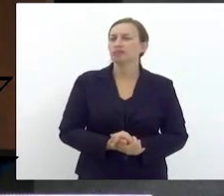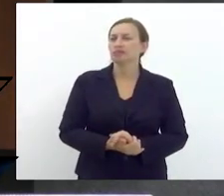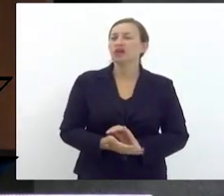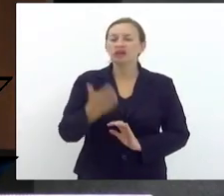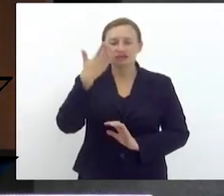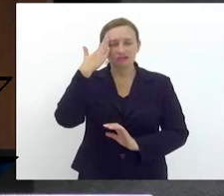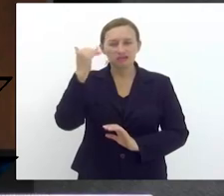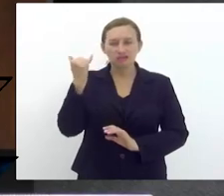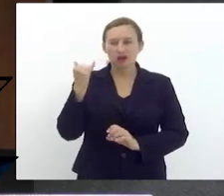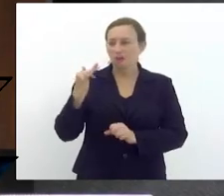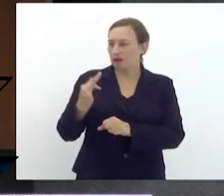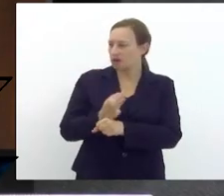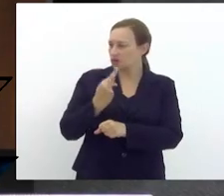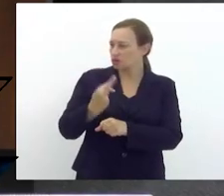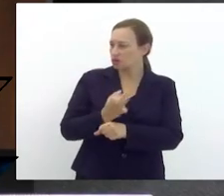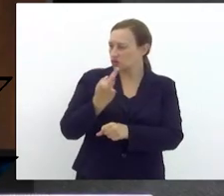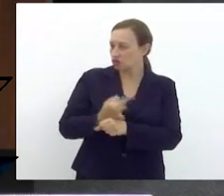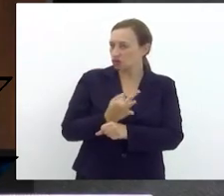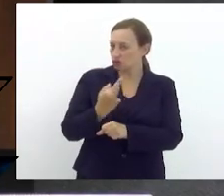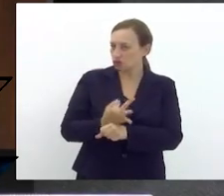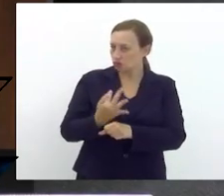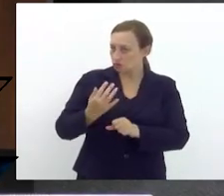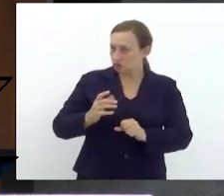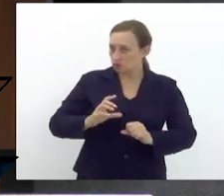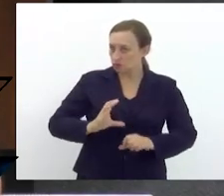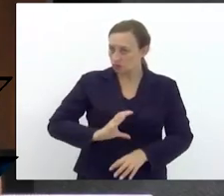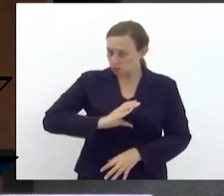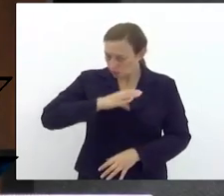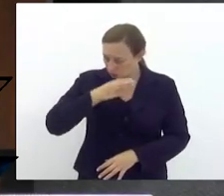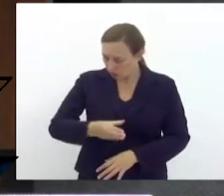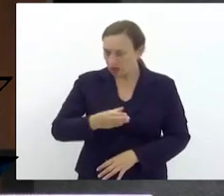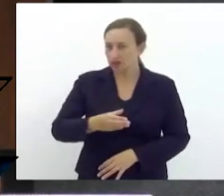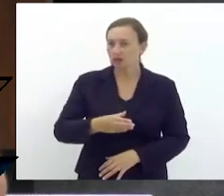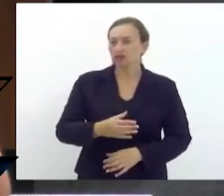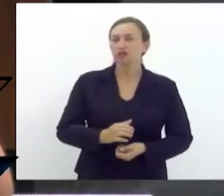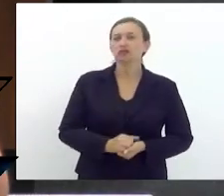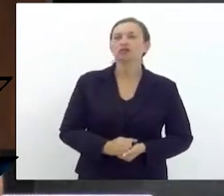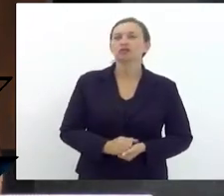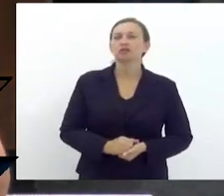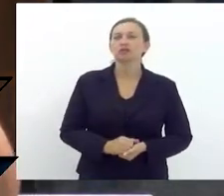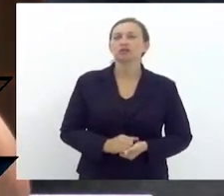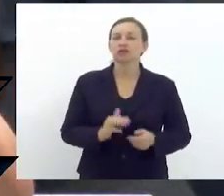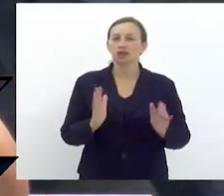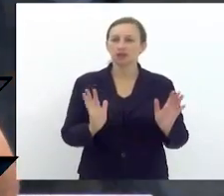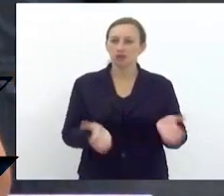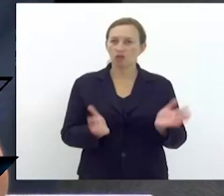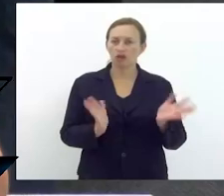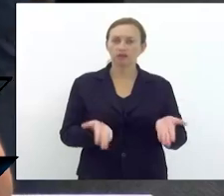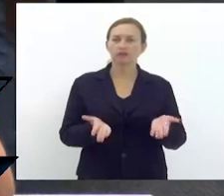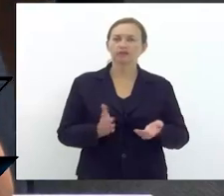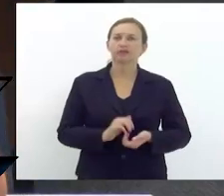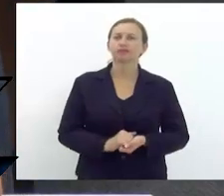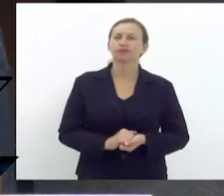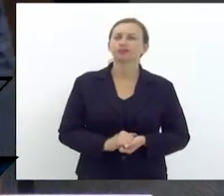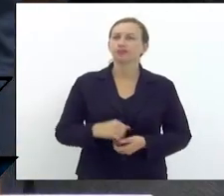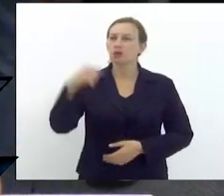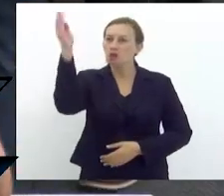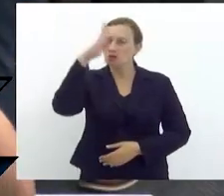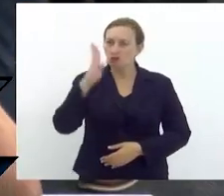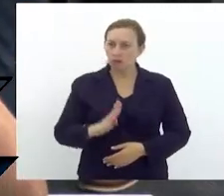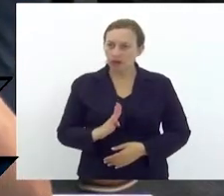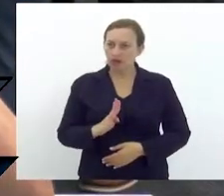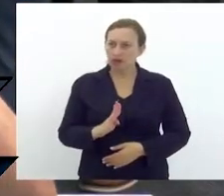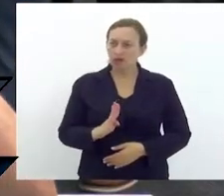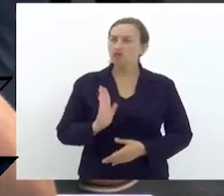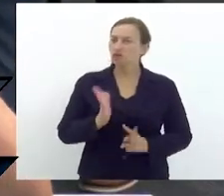Resistir com grandiosidade e desta vez o Brasil já